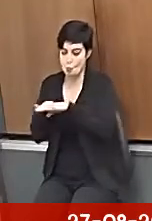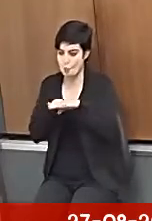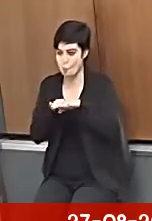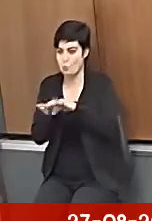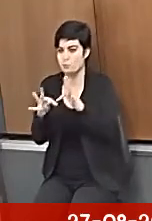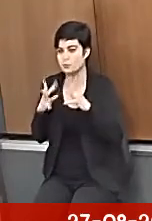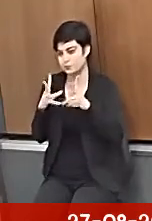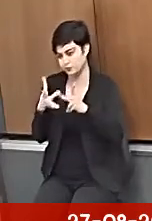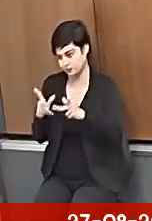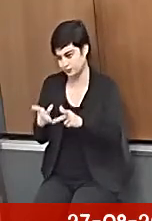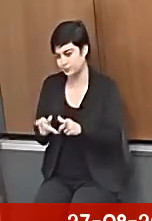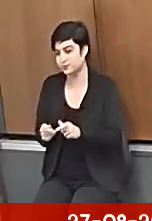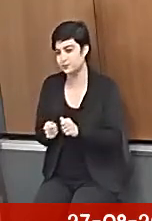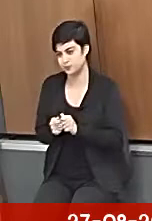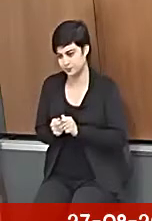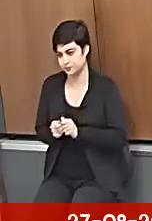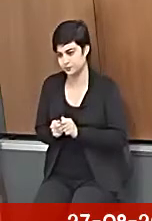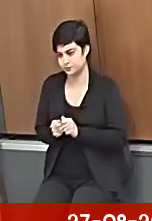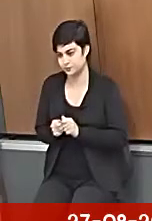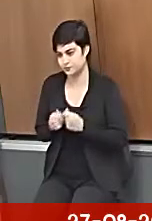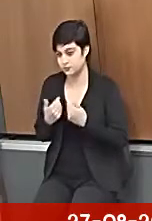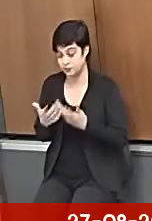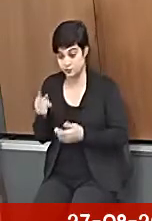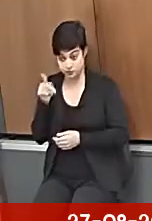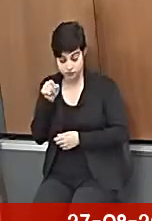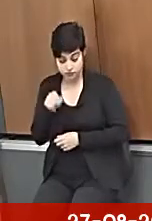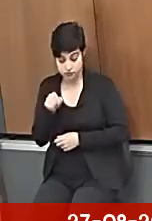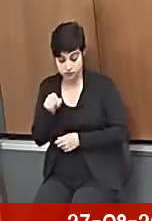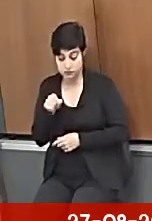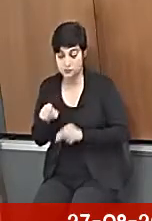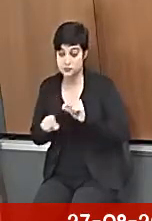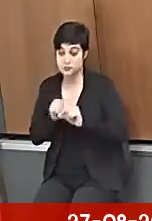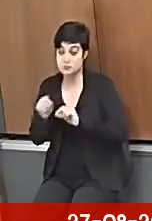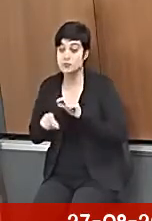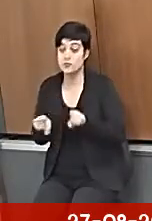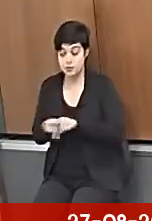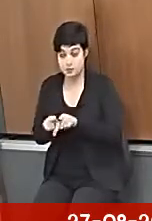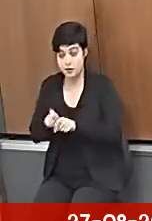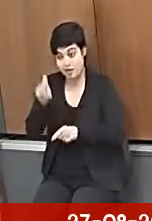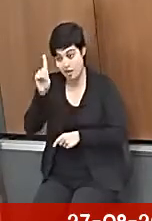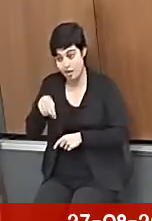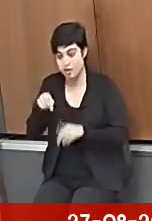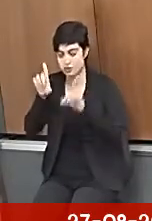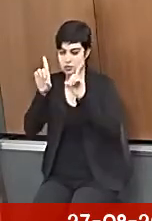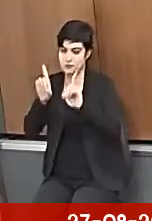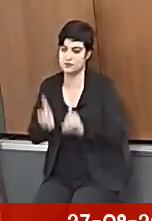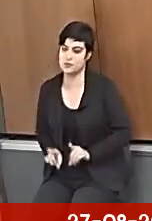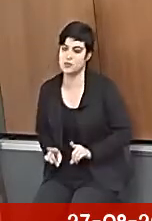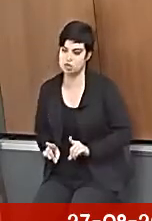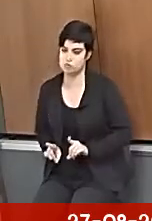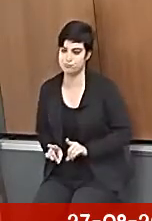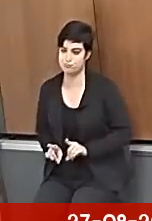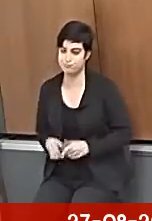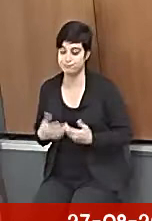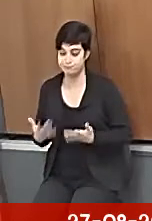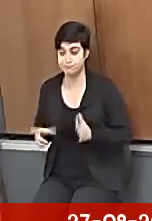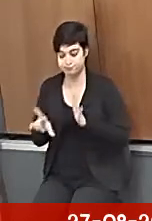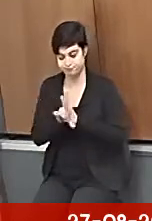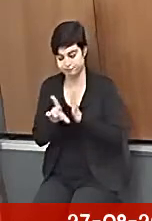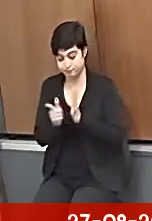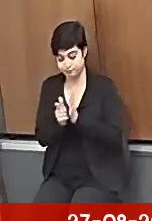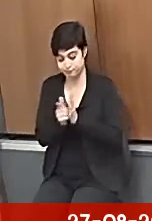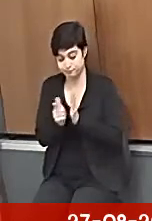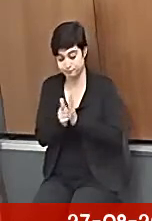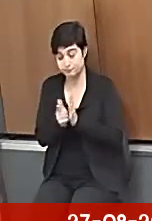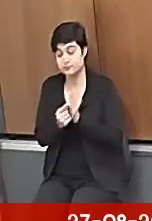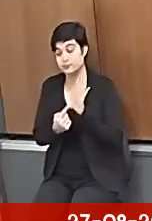com as demais pessoas à mobilidade reduzida no seu caso ela é considerada como pessoa com deficiência e o laudo basta o